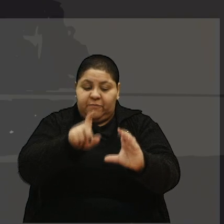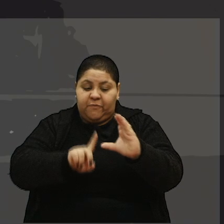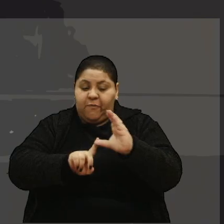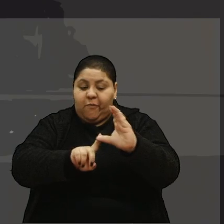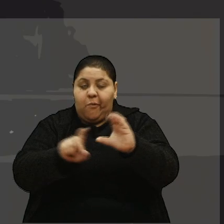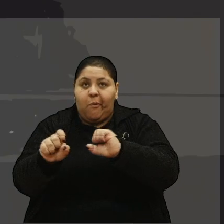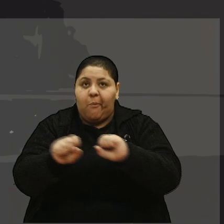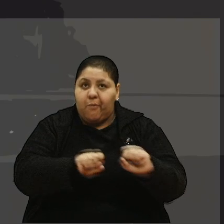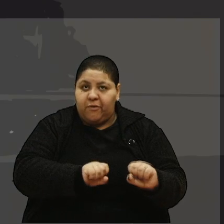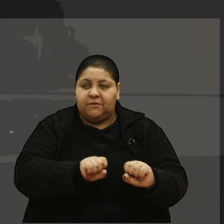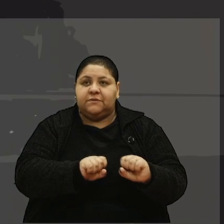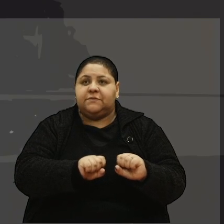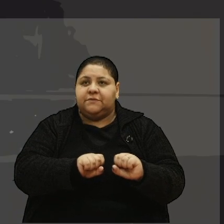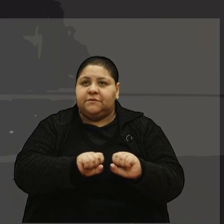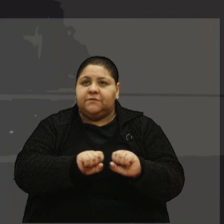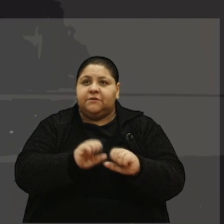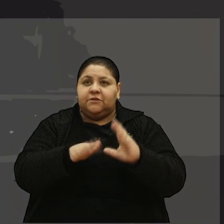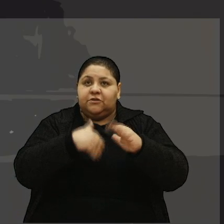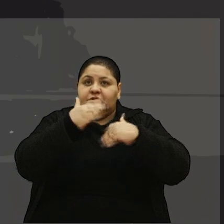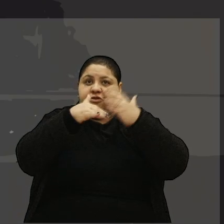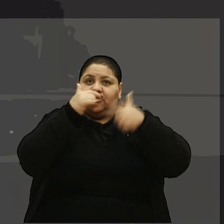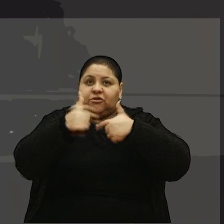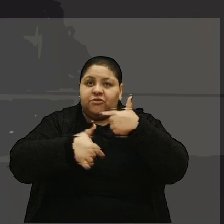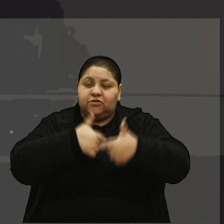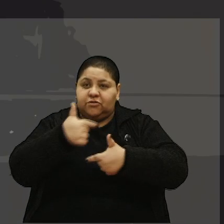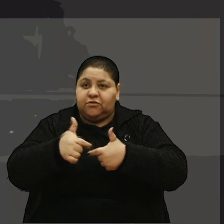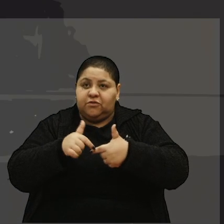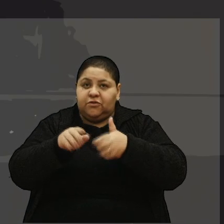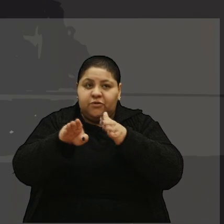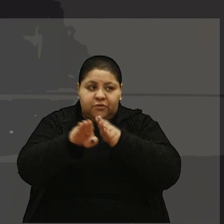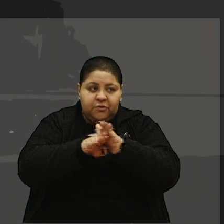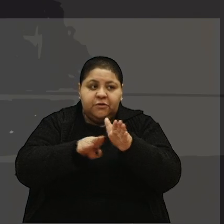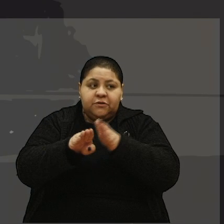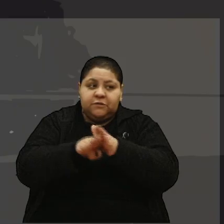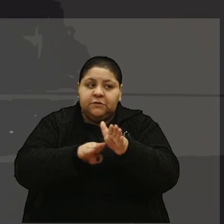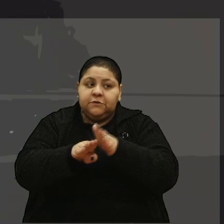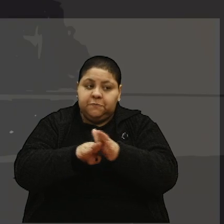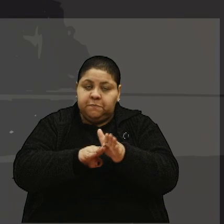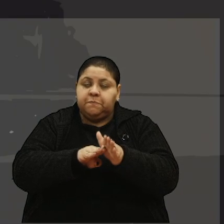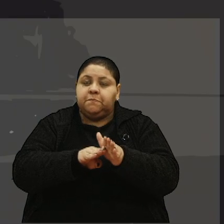podem desenvolver esse trabalho de aconselhamento.